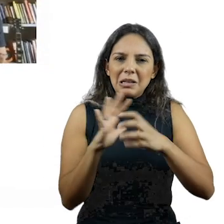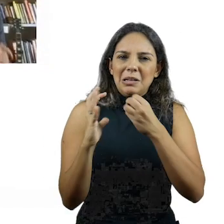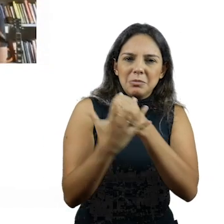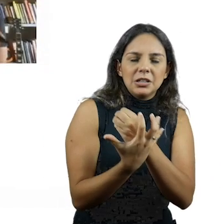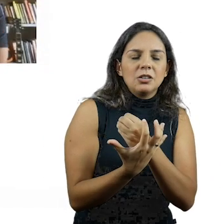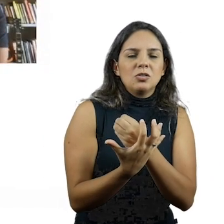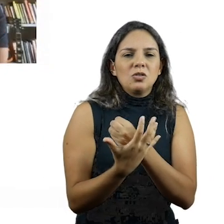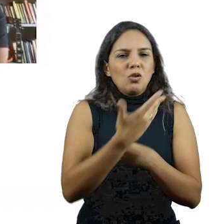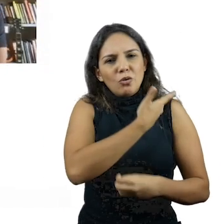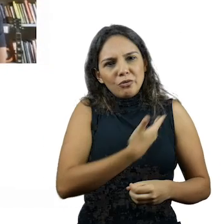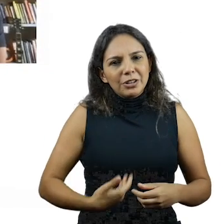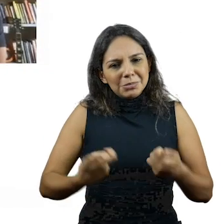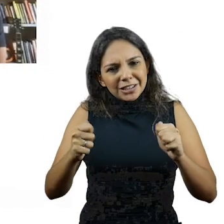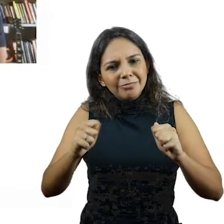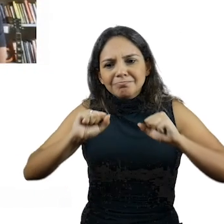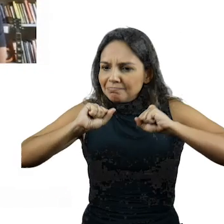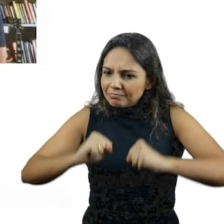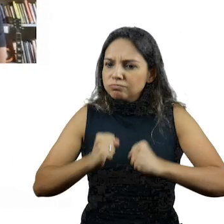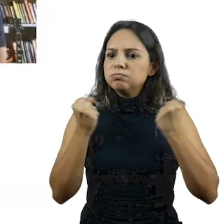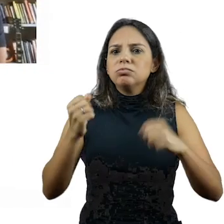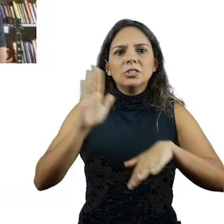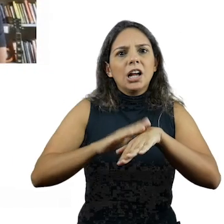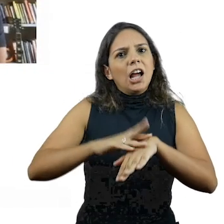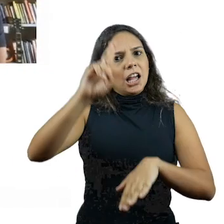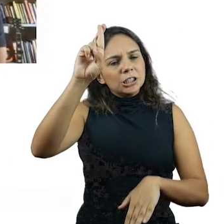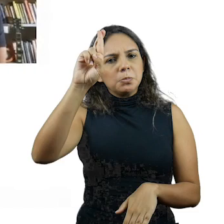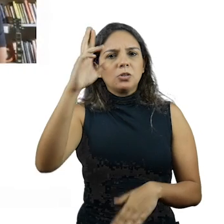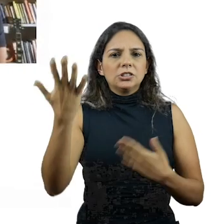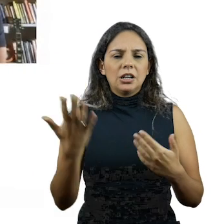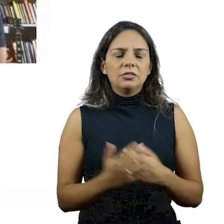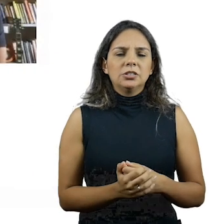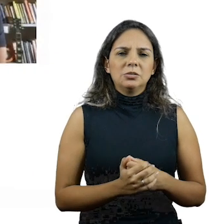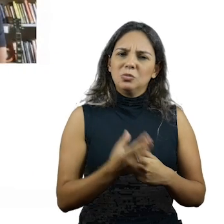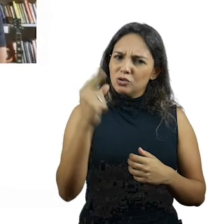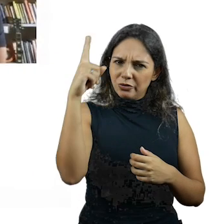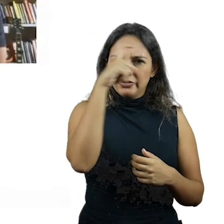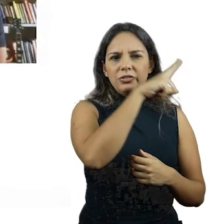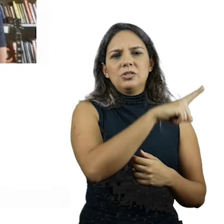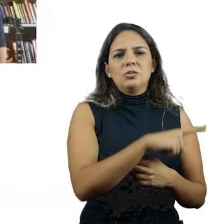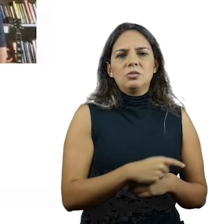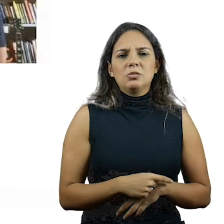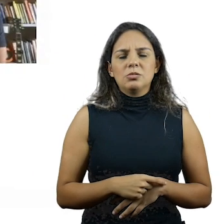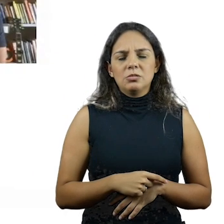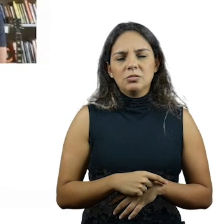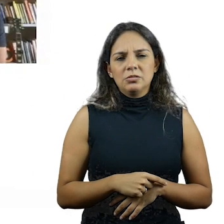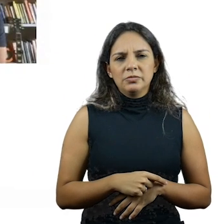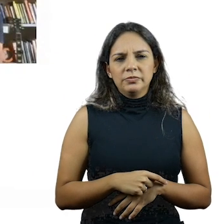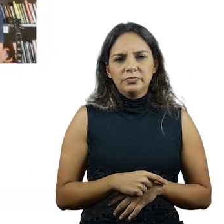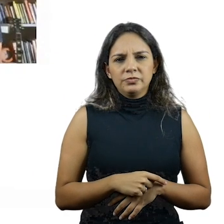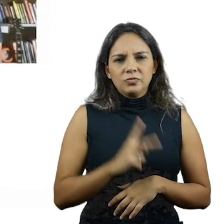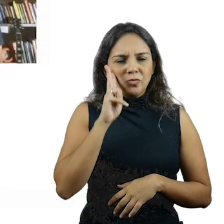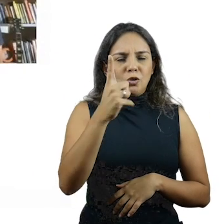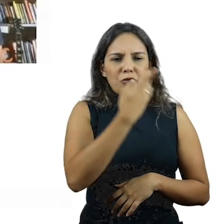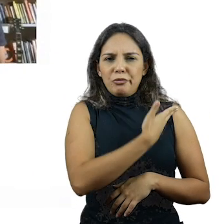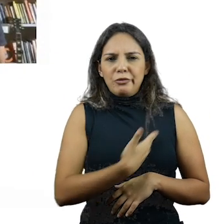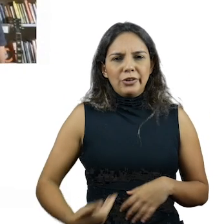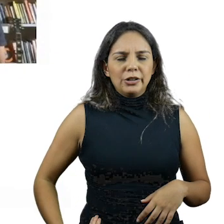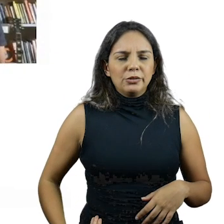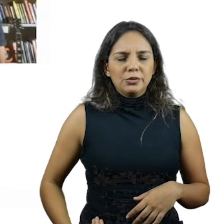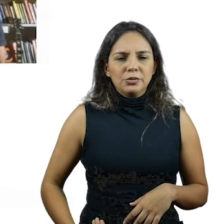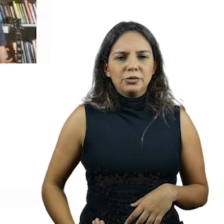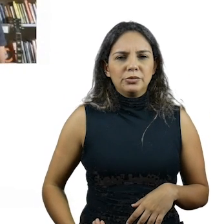pandemia, que o governo tome uma atitude mais responsável, sabe? Que é muito difícil passar por isso e ver um governo tão